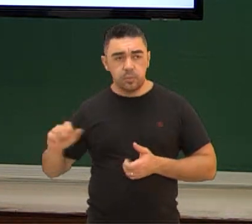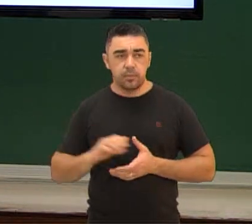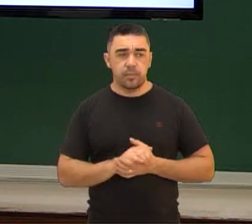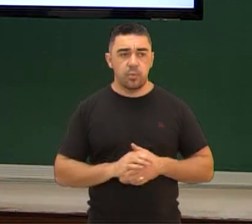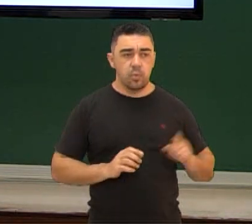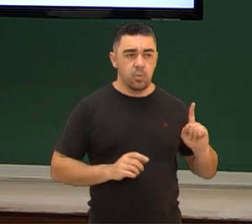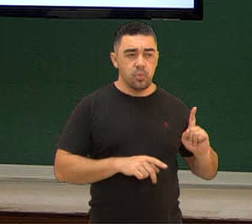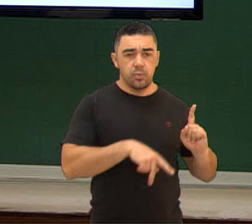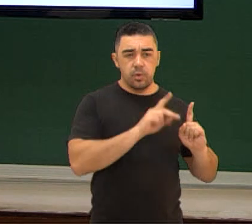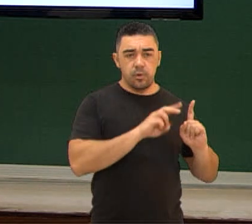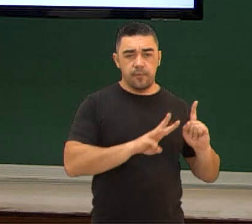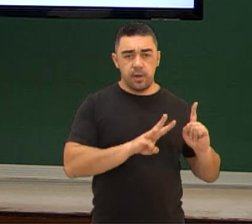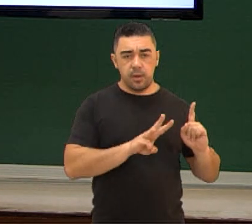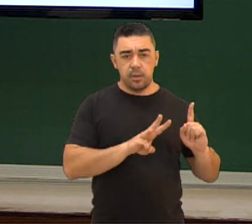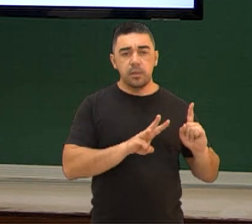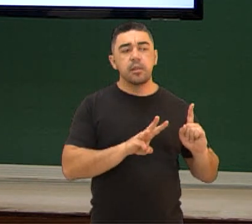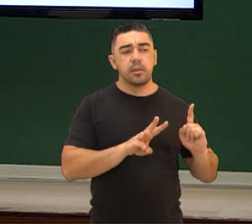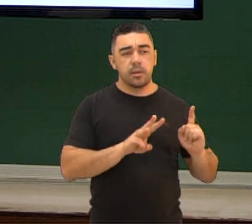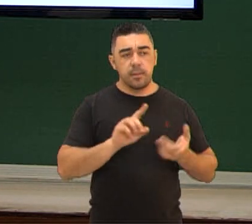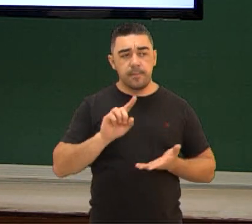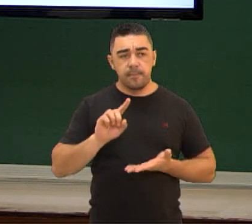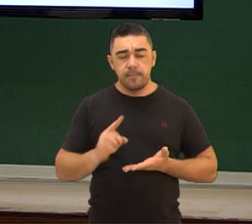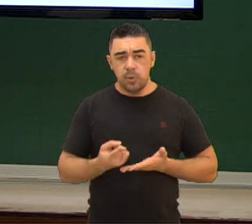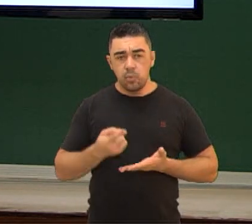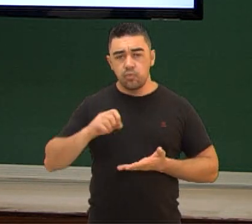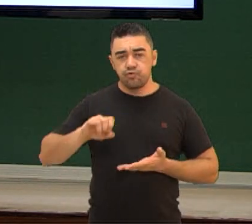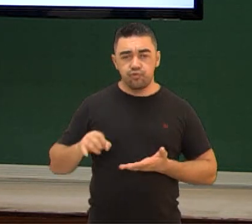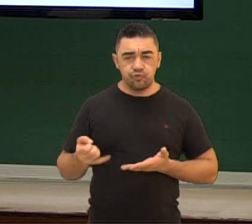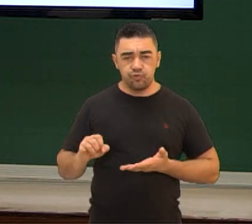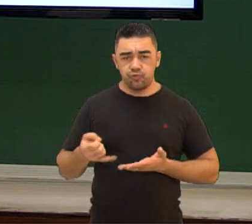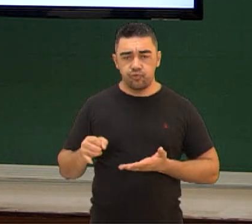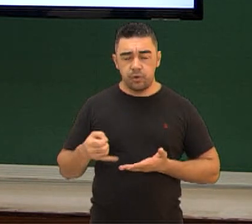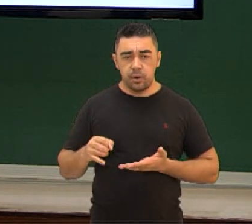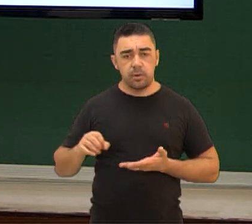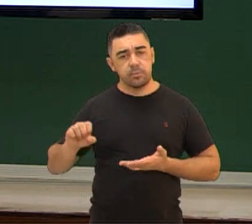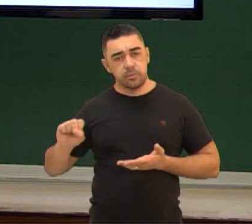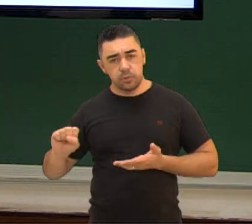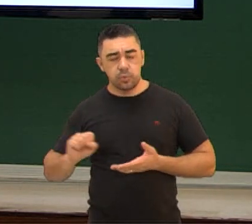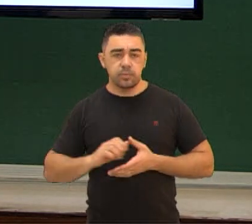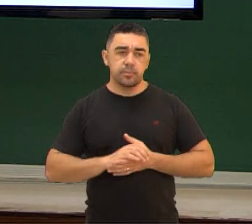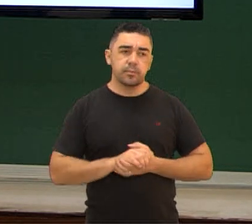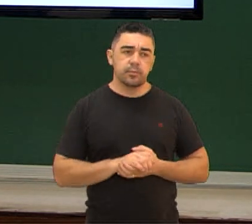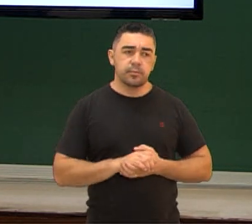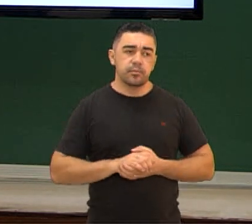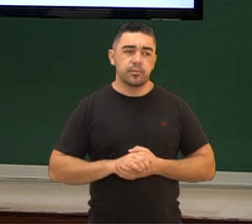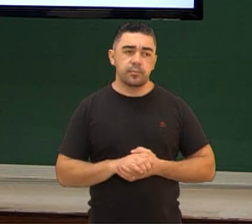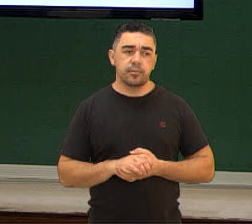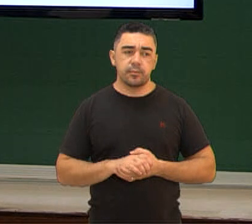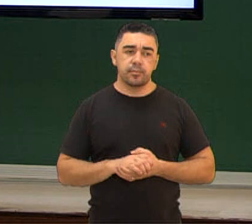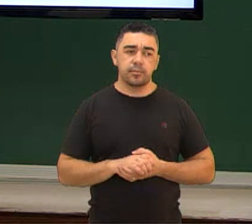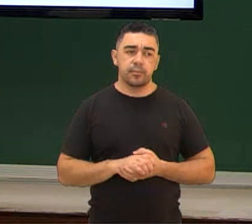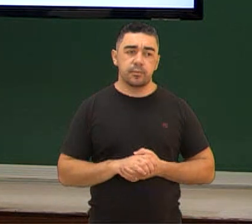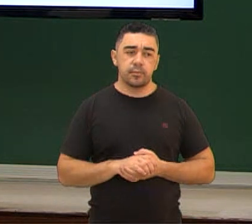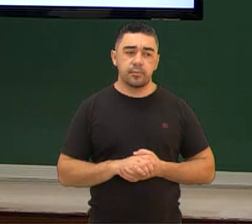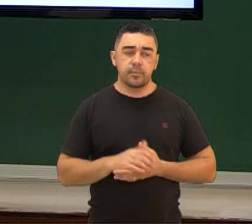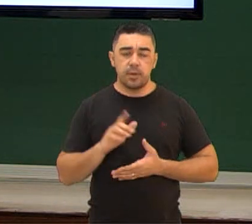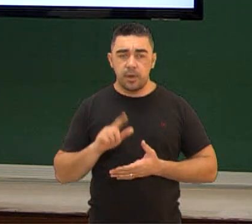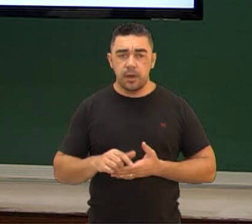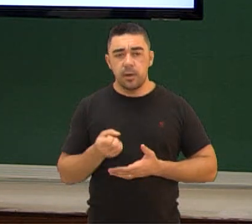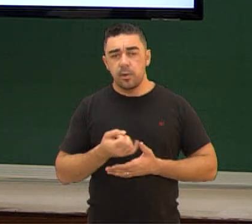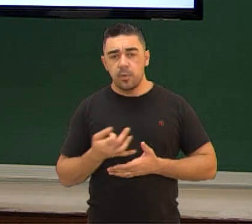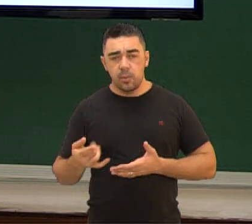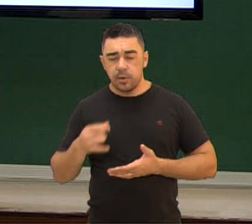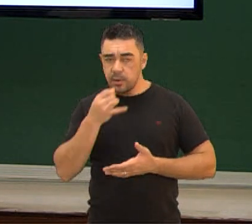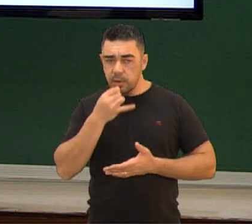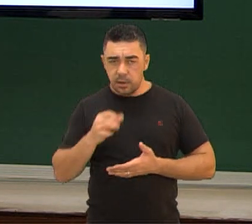kW é 1.000 joules por segundo de energia. Então, a potência é a taxa de transferência de